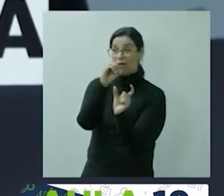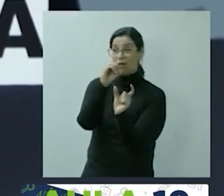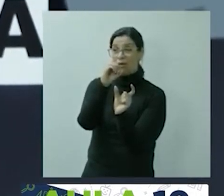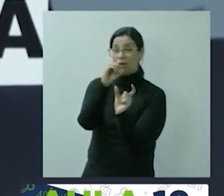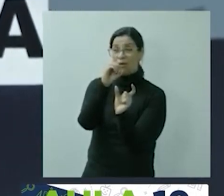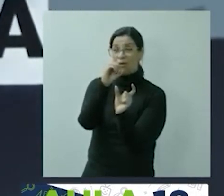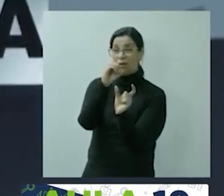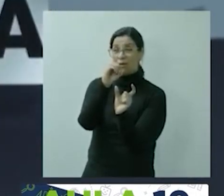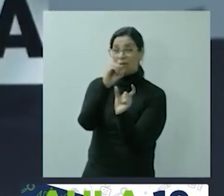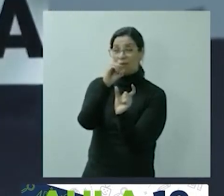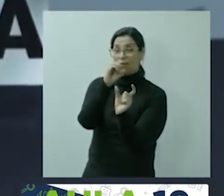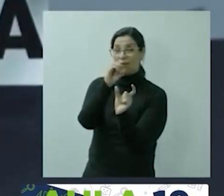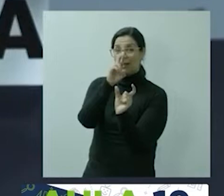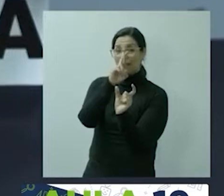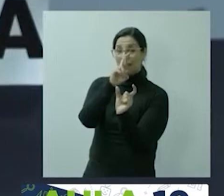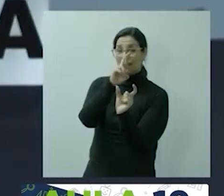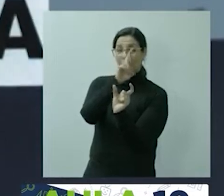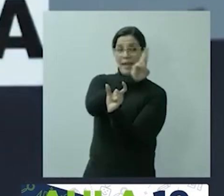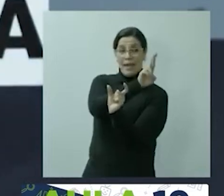O.